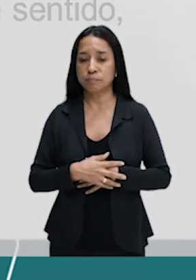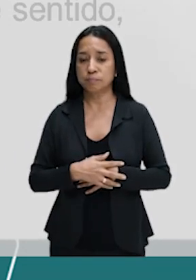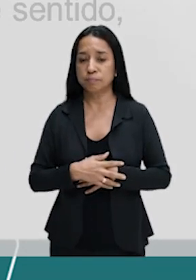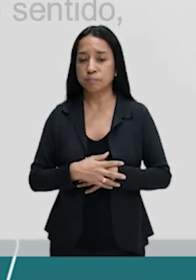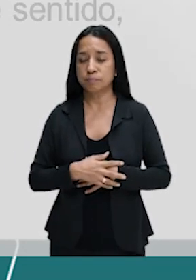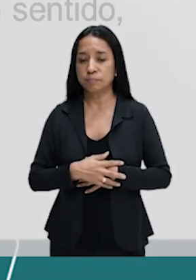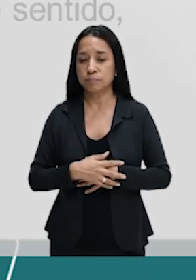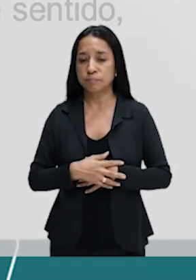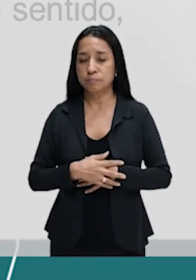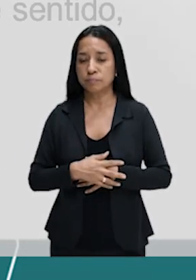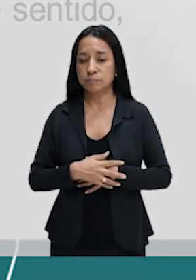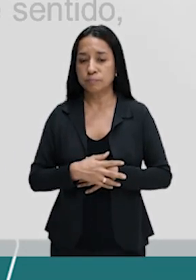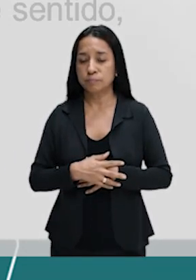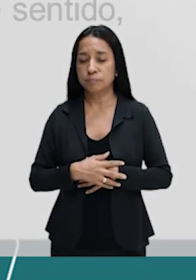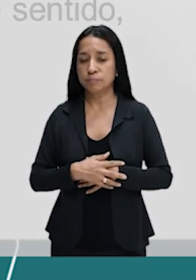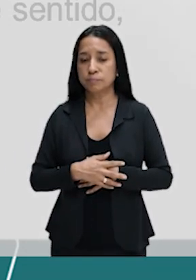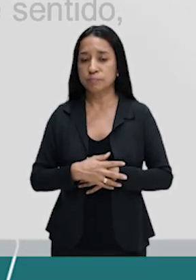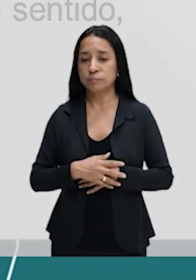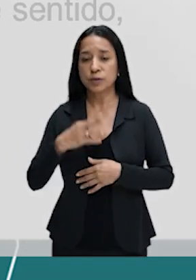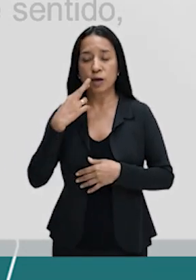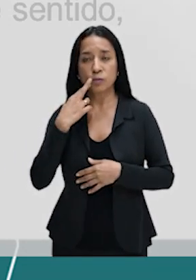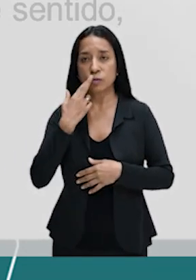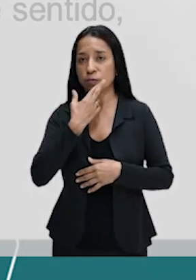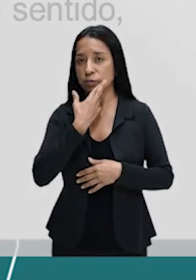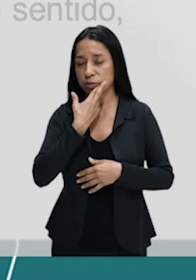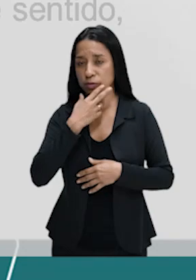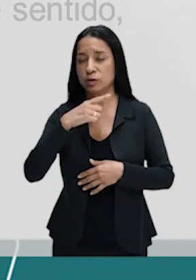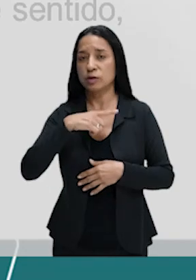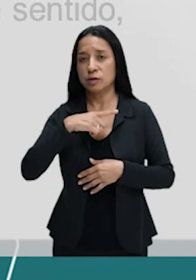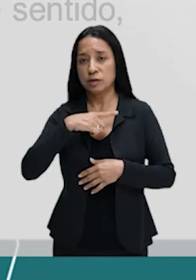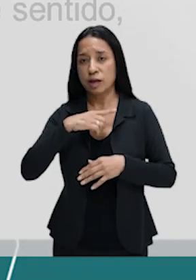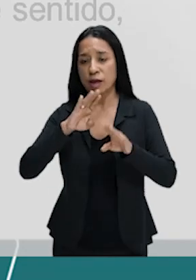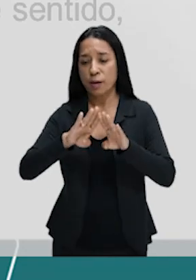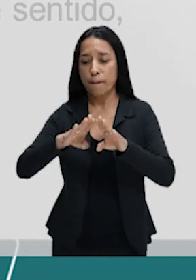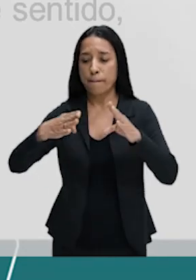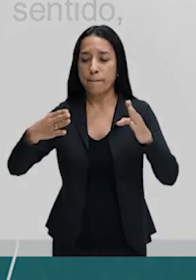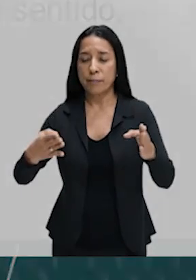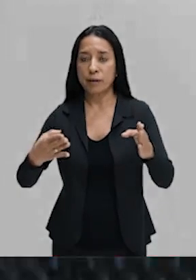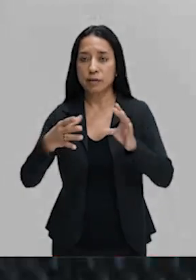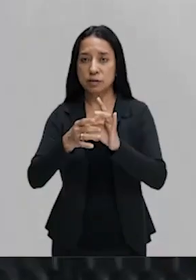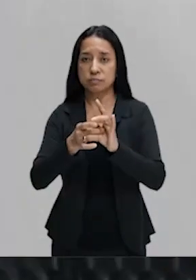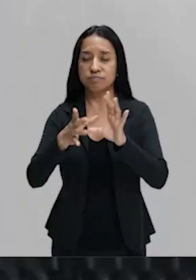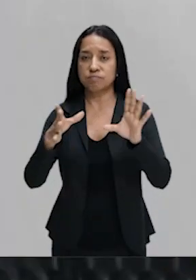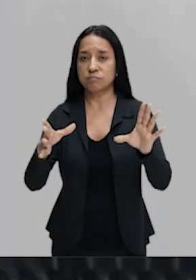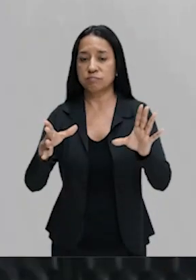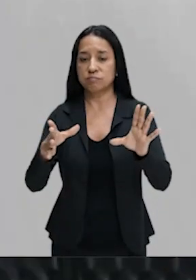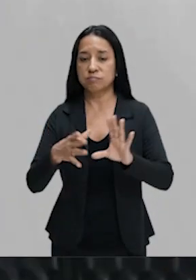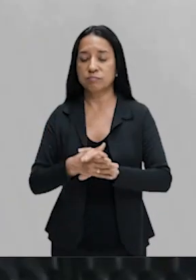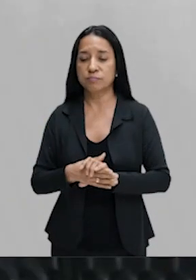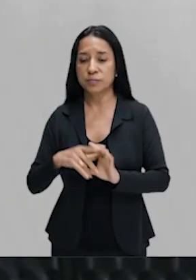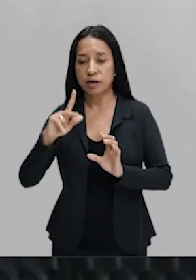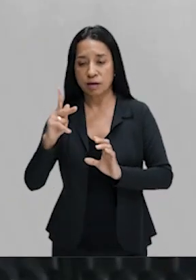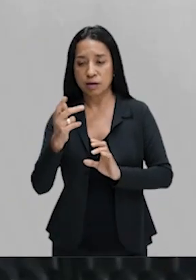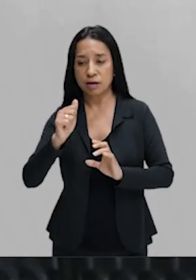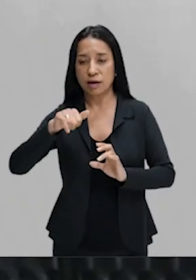hay mesas libres. En esse restaurante, tem mesas livres.